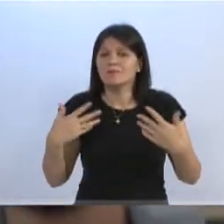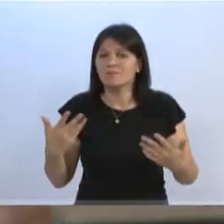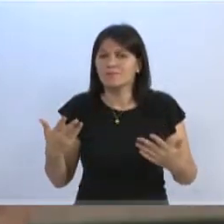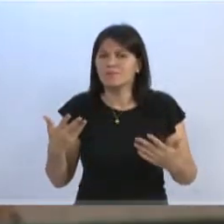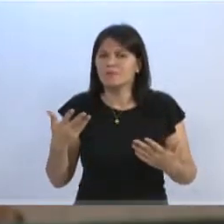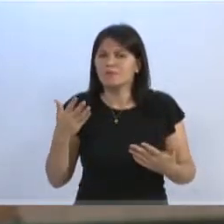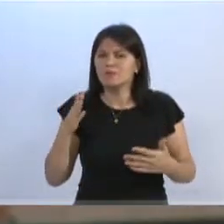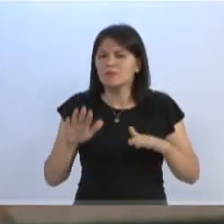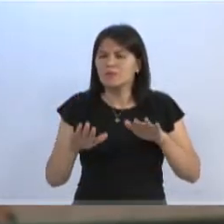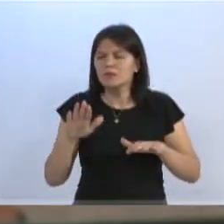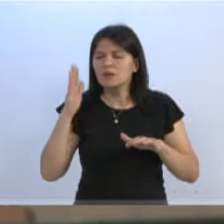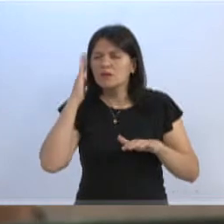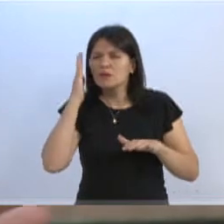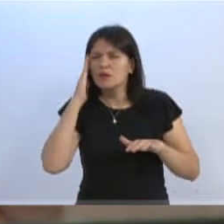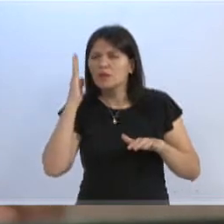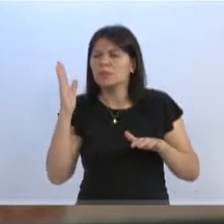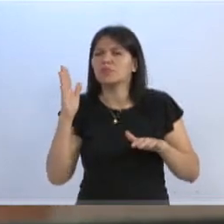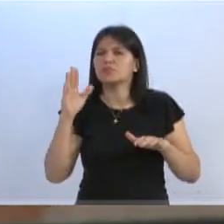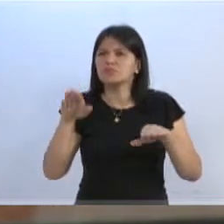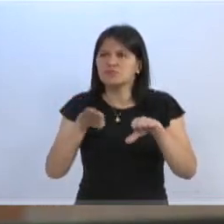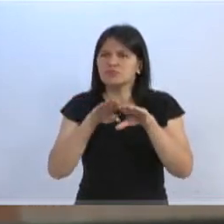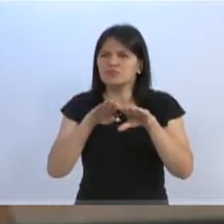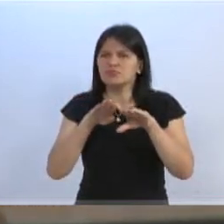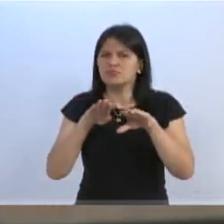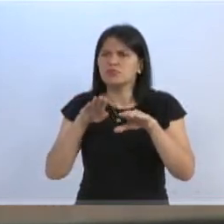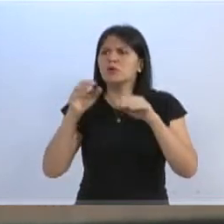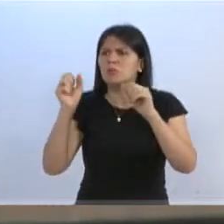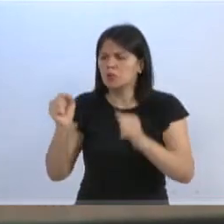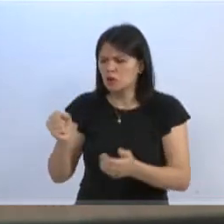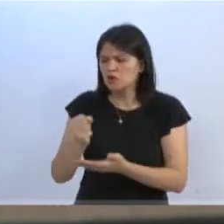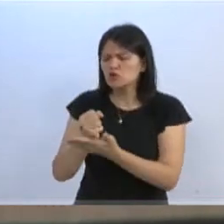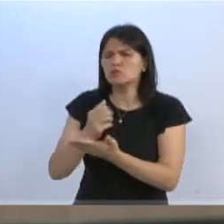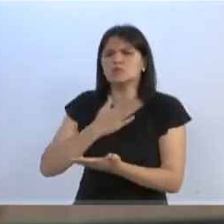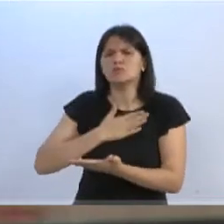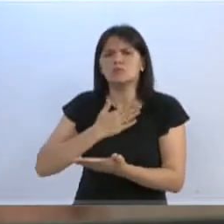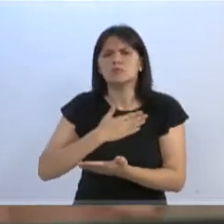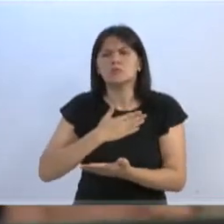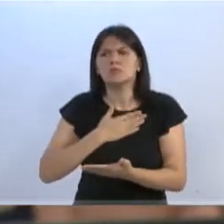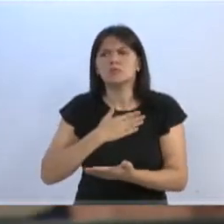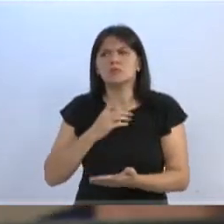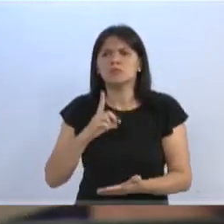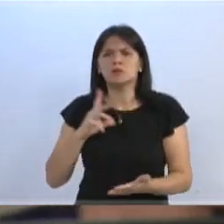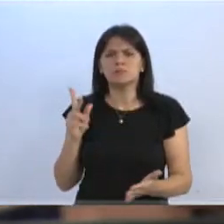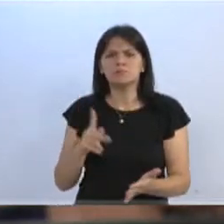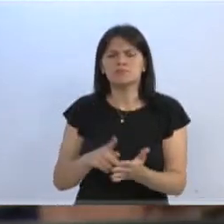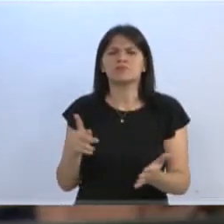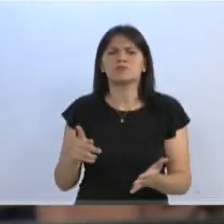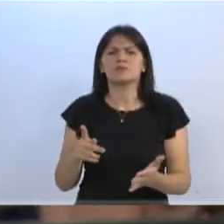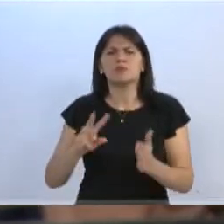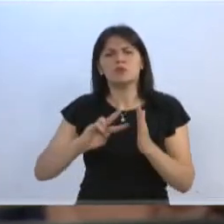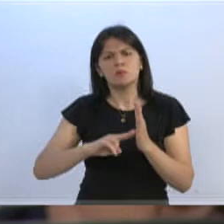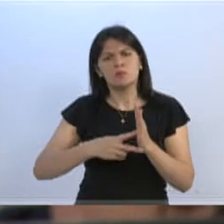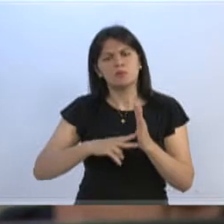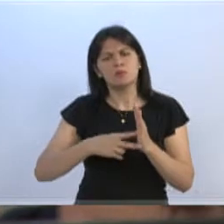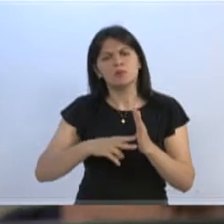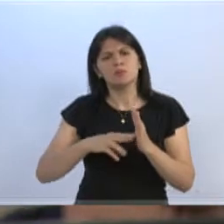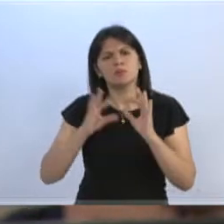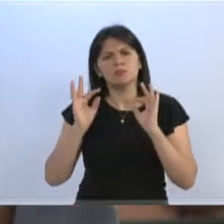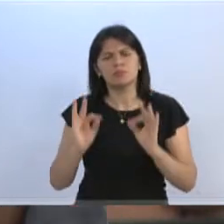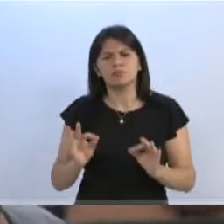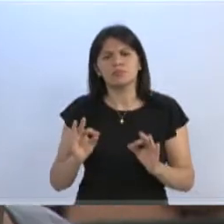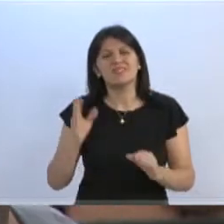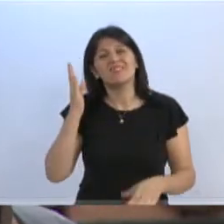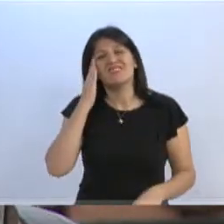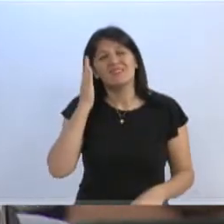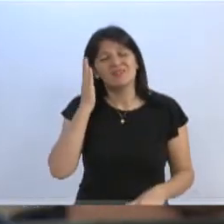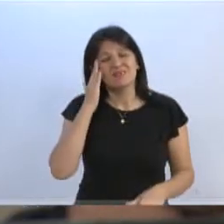tentar equilibrar essa situação, conte comigo, para que a gente possa ter um efetivo funcionamento do órgão de defesa do consumidor. Eu sei que é uma dificuldade da